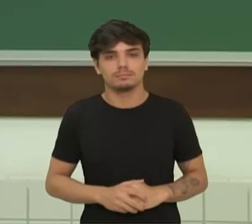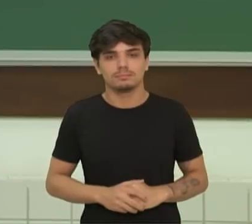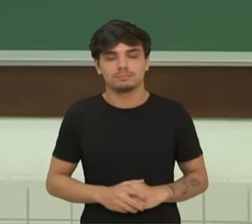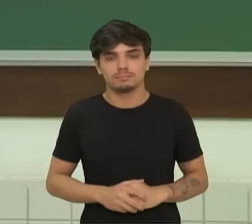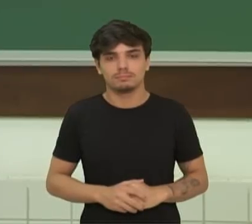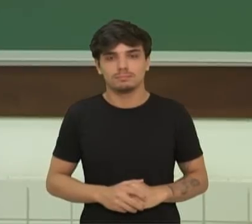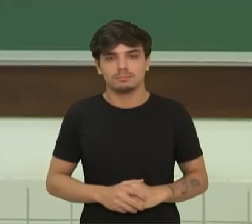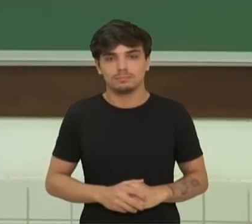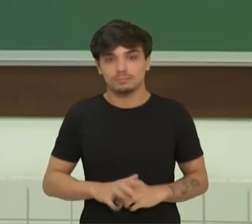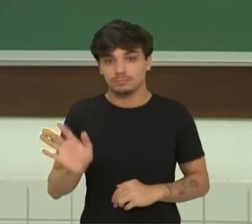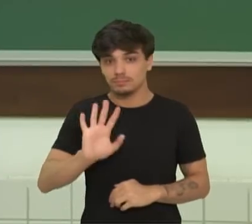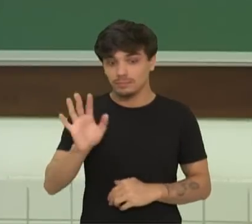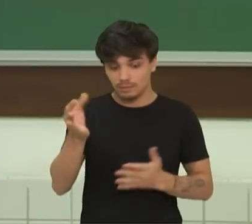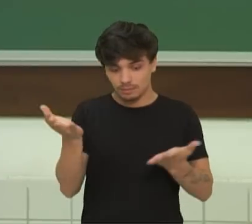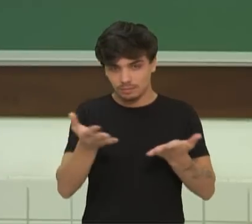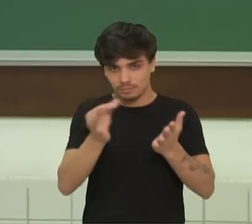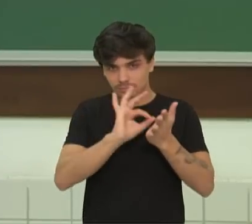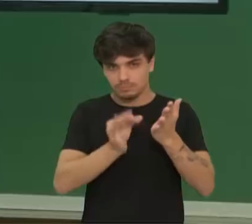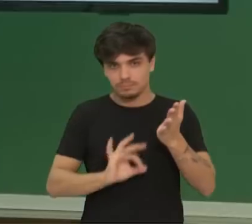Olá, vamos corrigir?